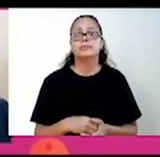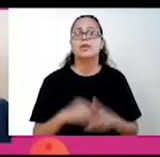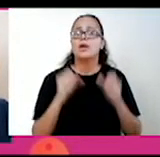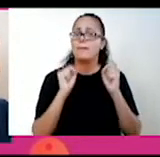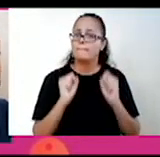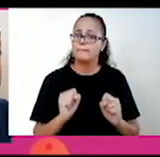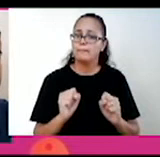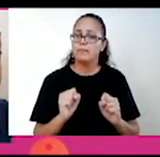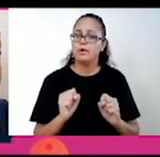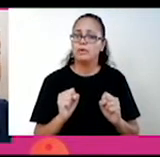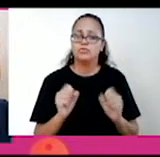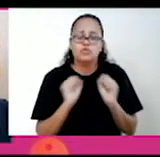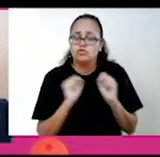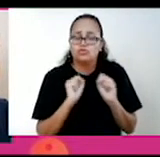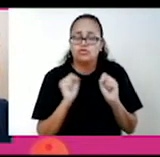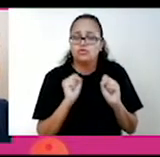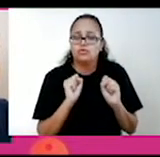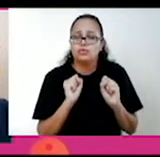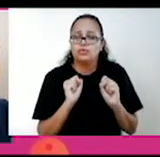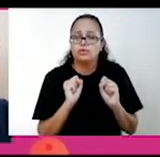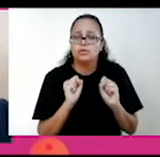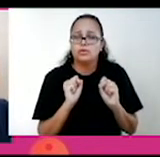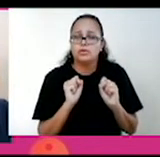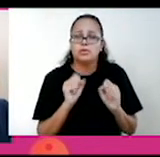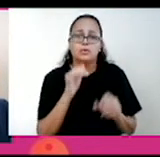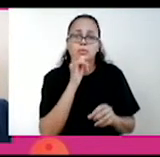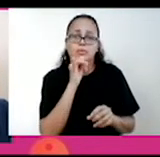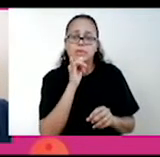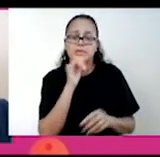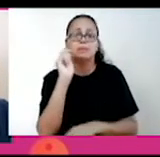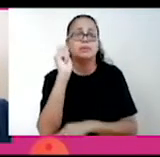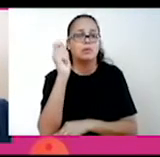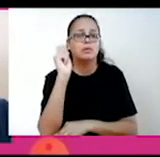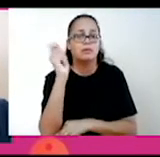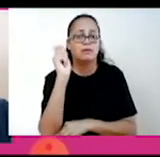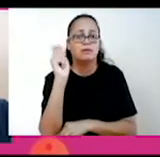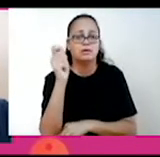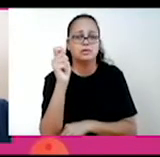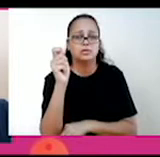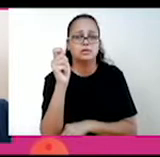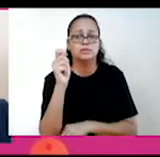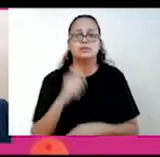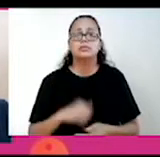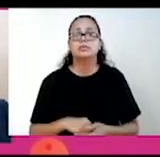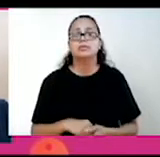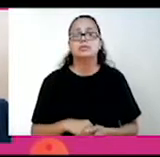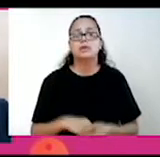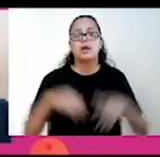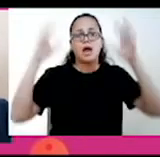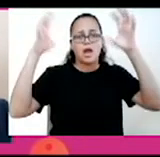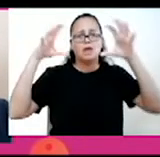ver. Ele pode ser bastante frio no inverno, quando ocorre na Patagônia, na Argentina. É, olha só, essa região aqui que a gente acabou de